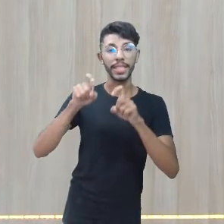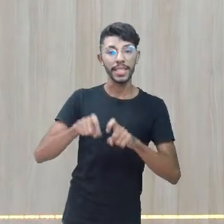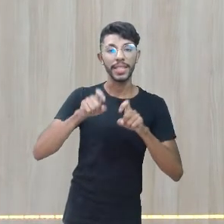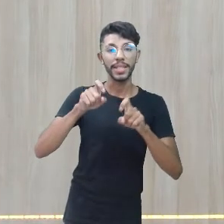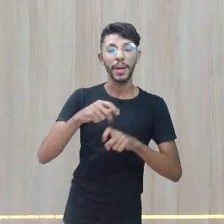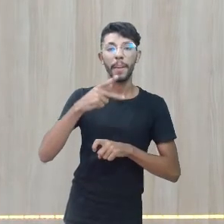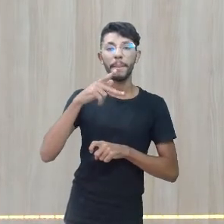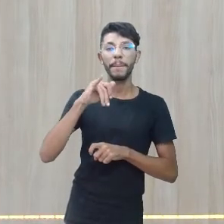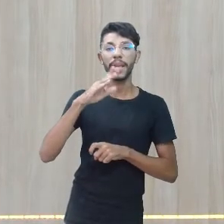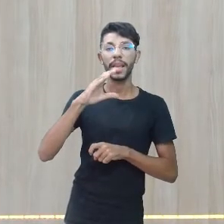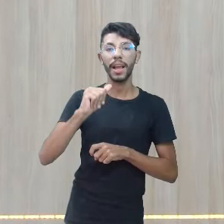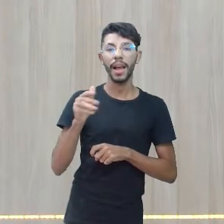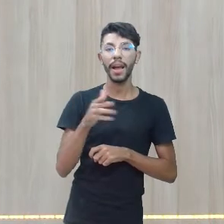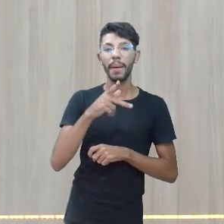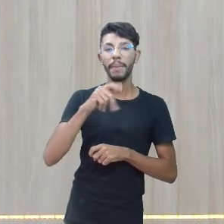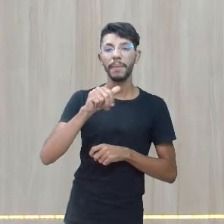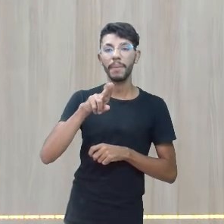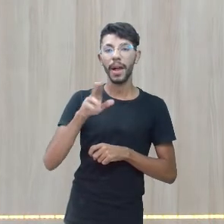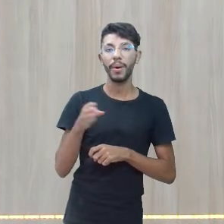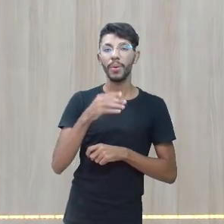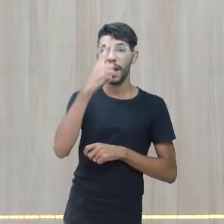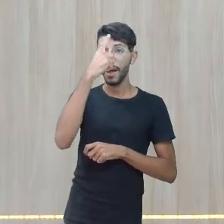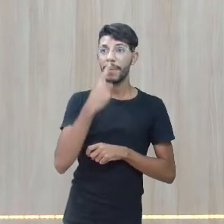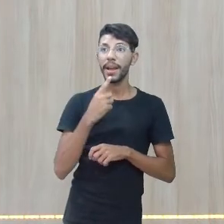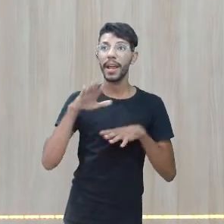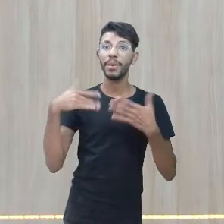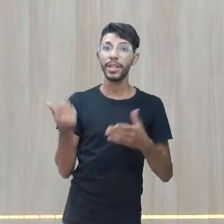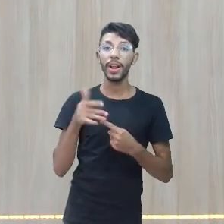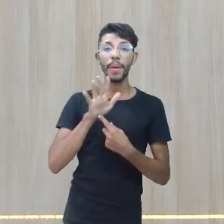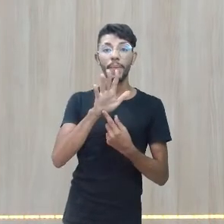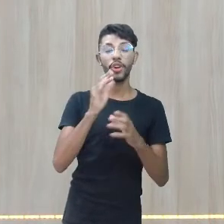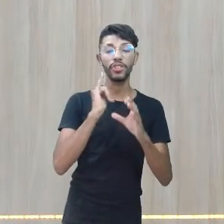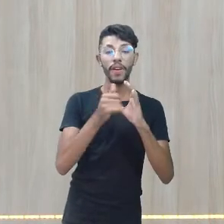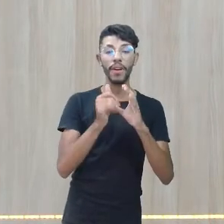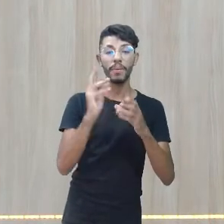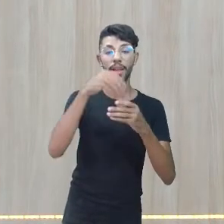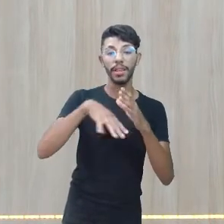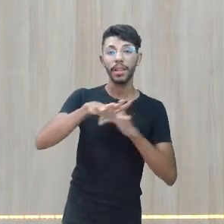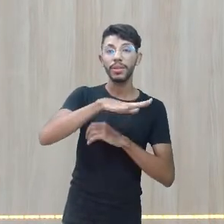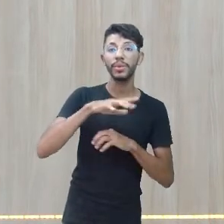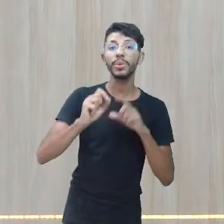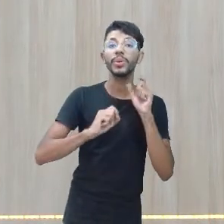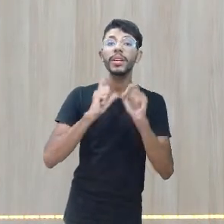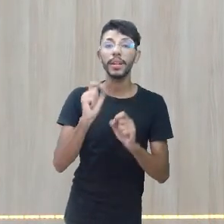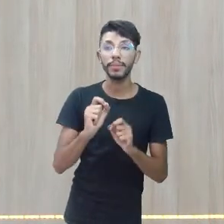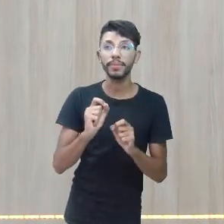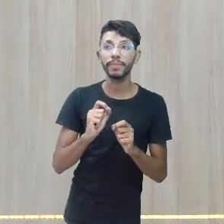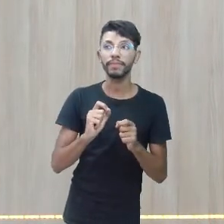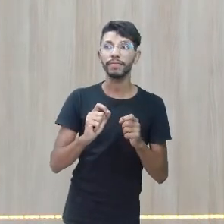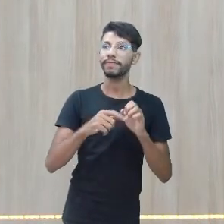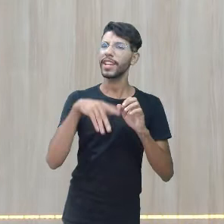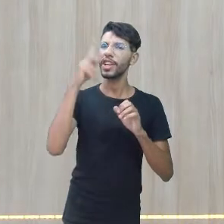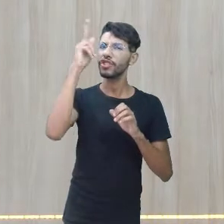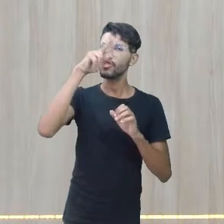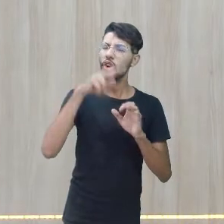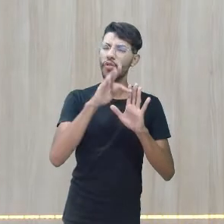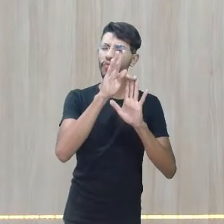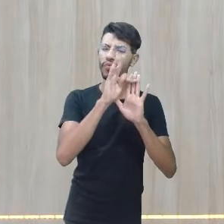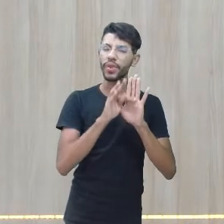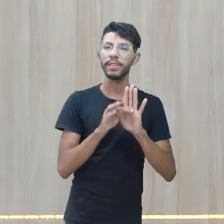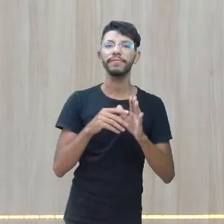ele traz essa fábula para dentro, não é, deste enredo que ele